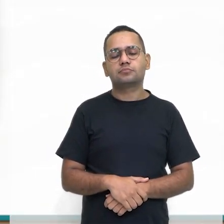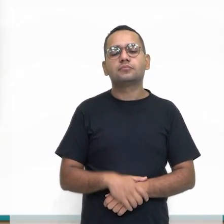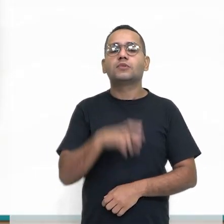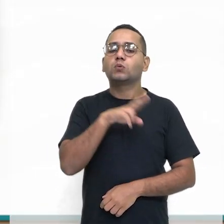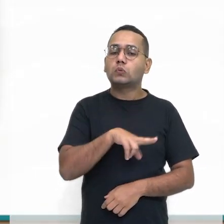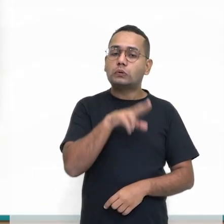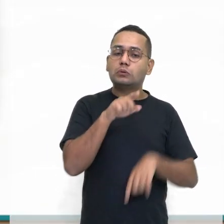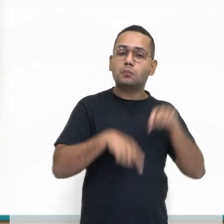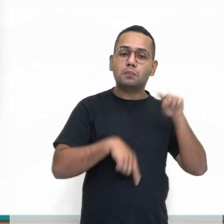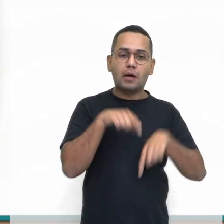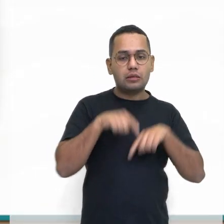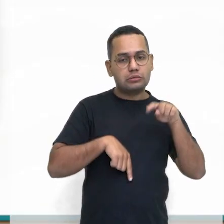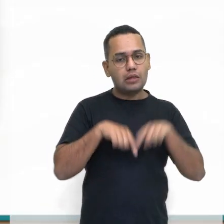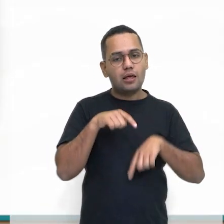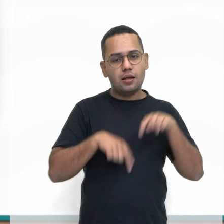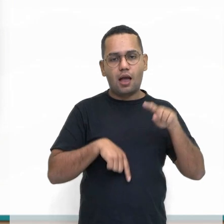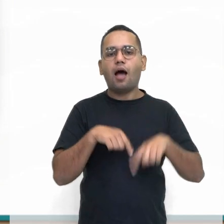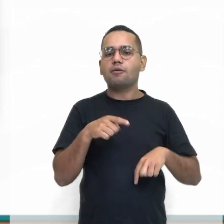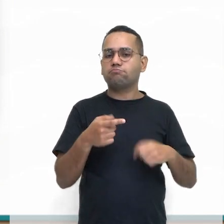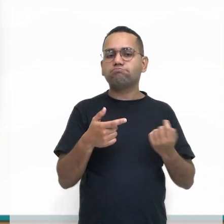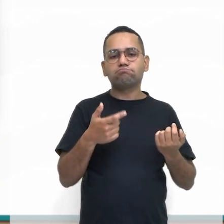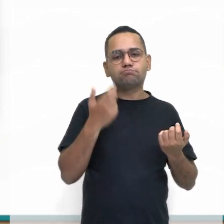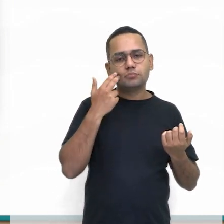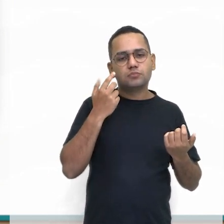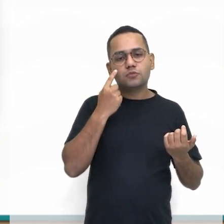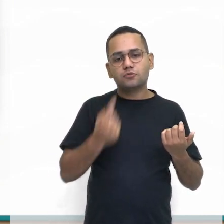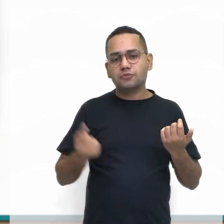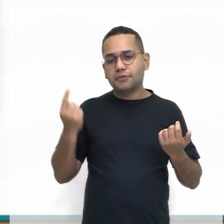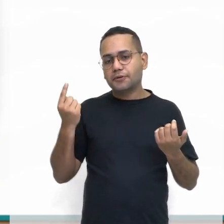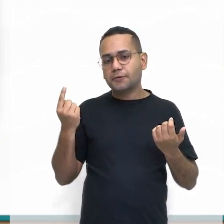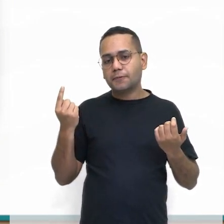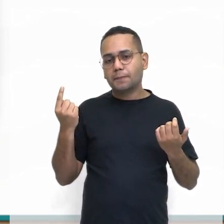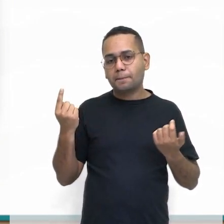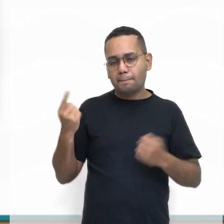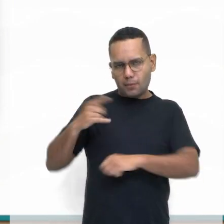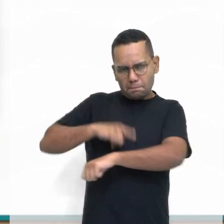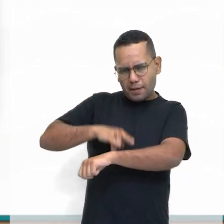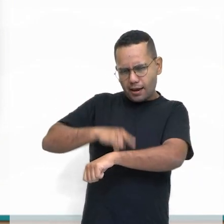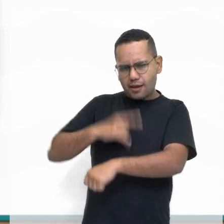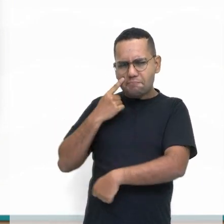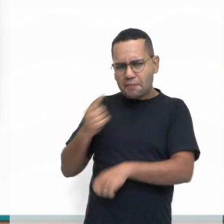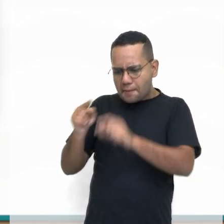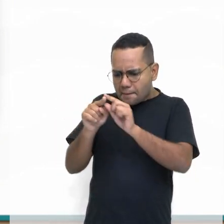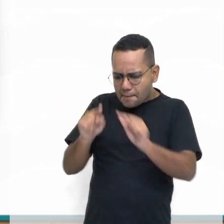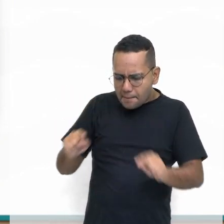estão vendo na imagem o mictório, a sequência de uma arquitetura,